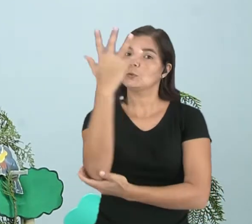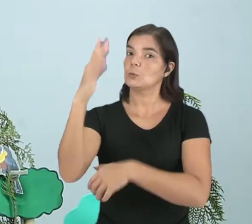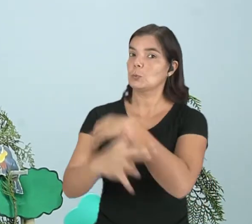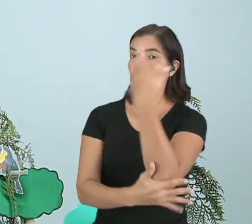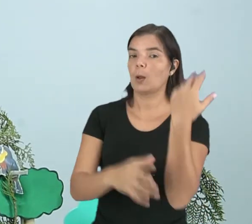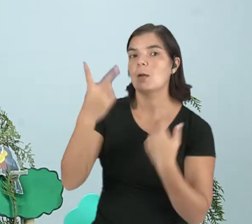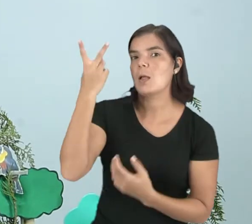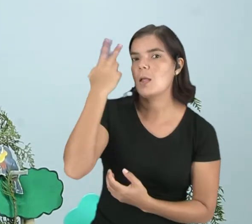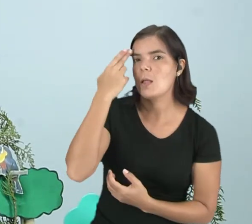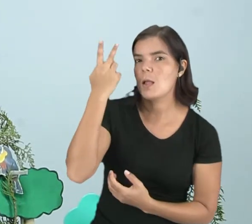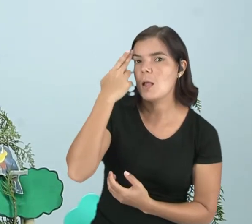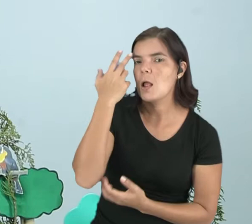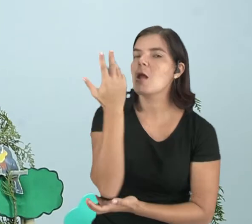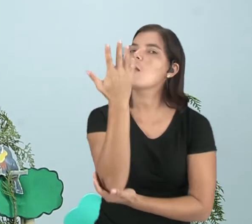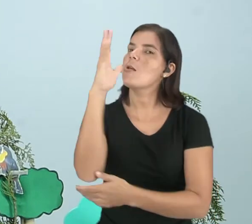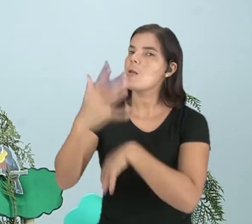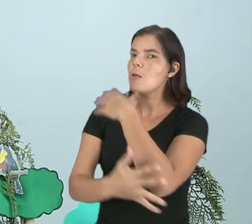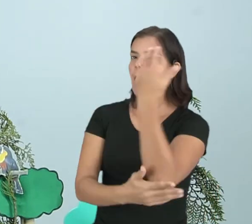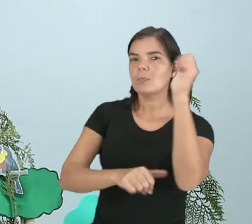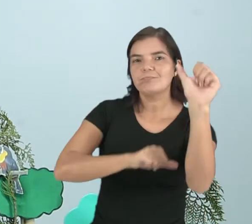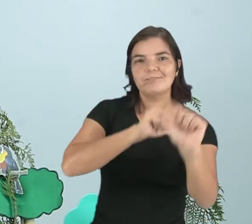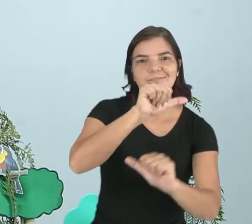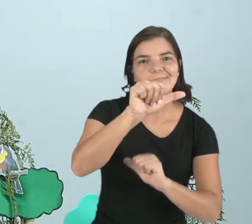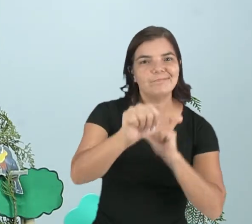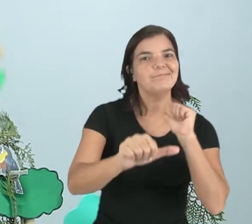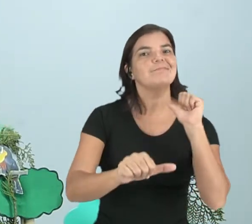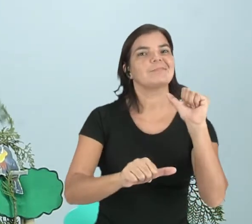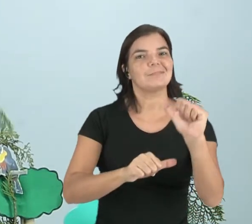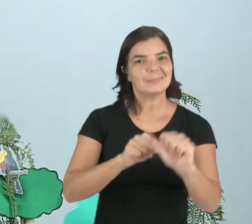paisagem natural e paisagem modificada.